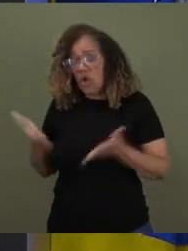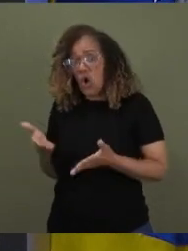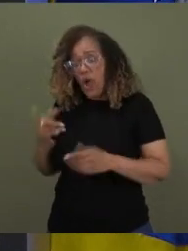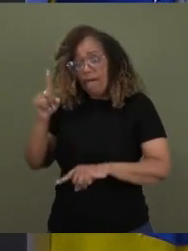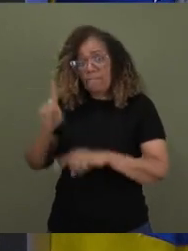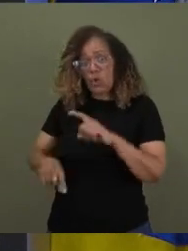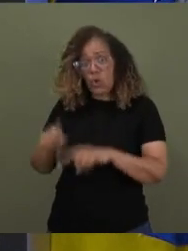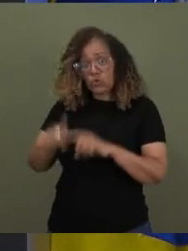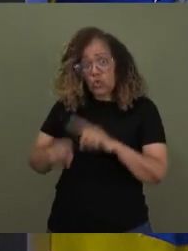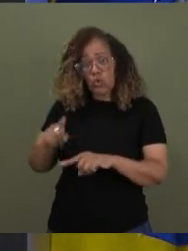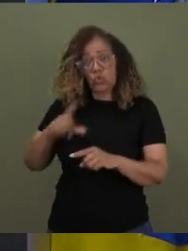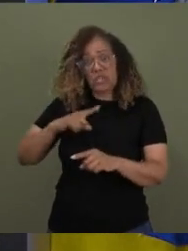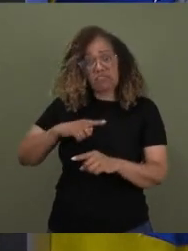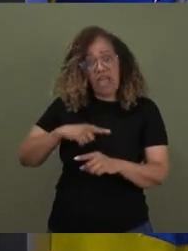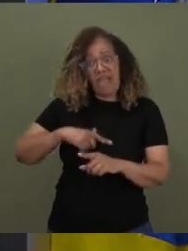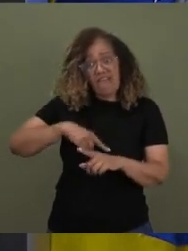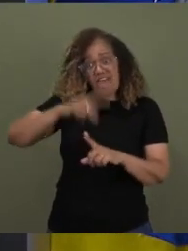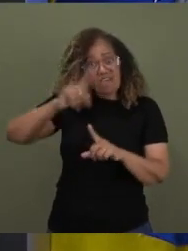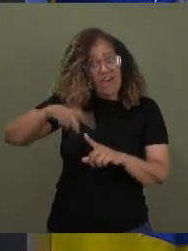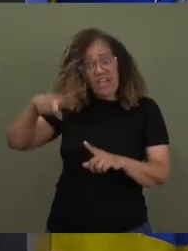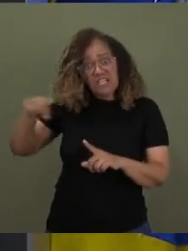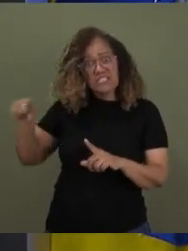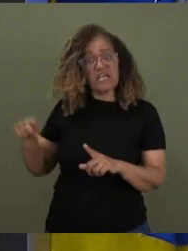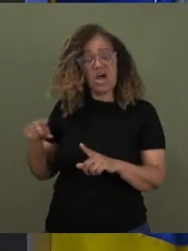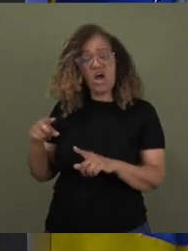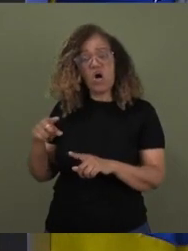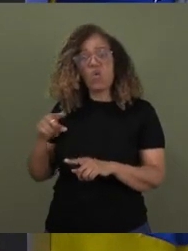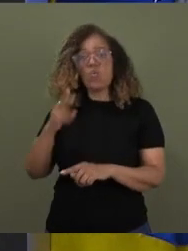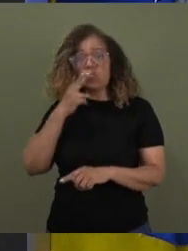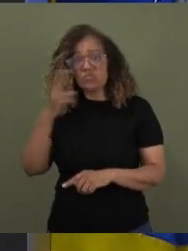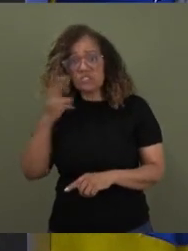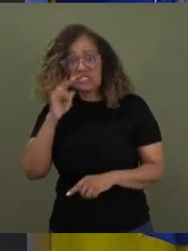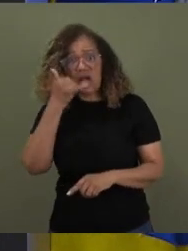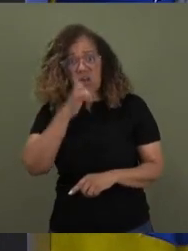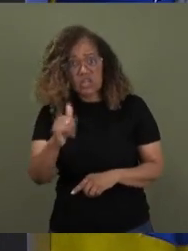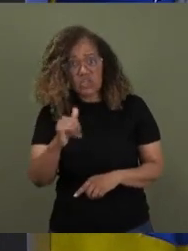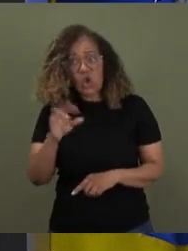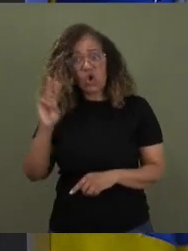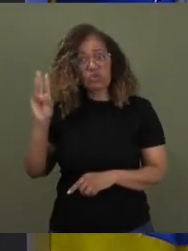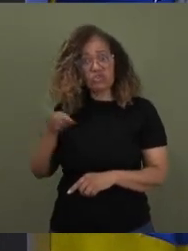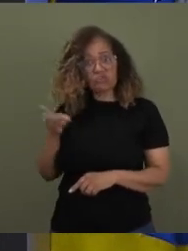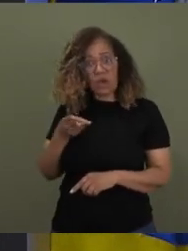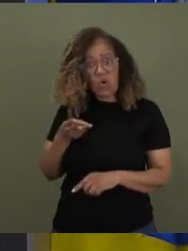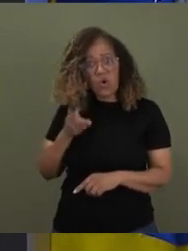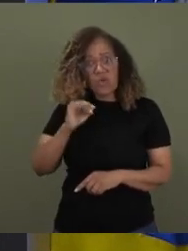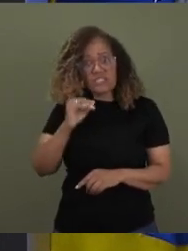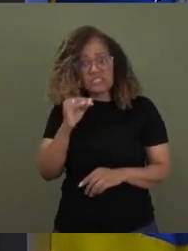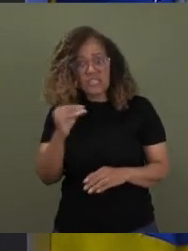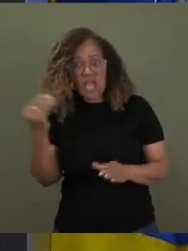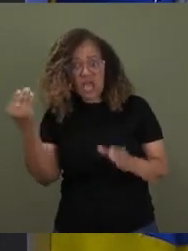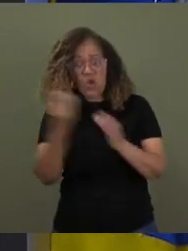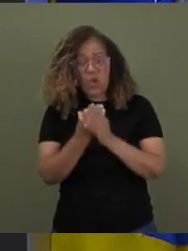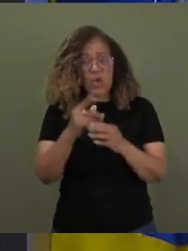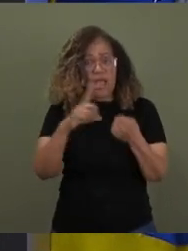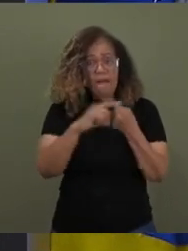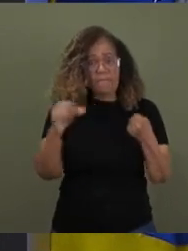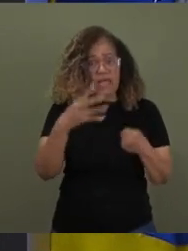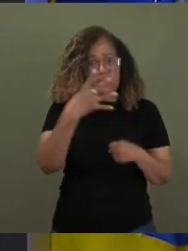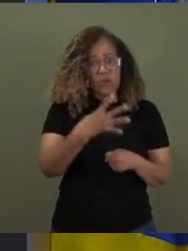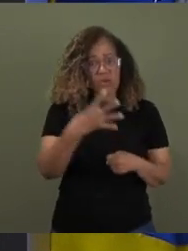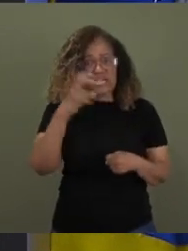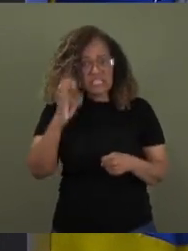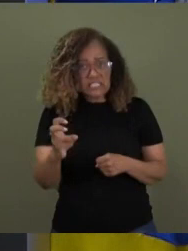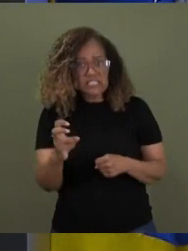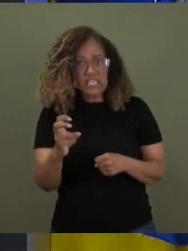umas variações, né? E o cigarro eletrônico de maconha, se nós não incluirmos a PEC 45, deixarmos como